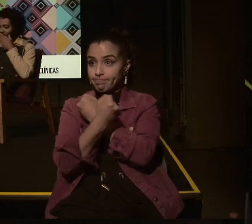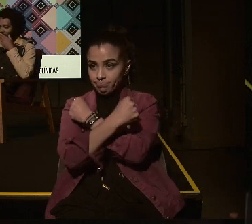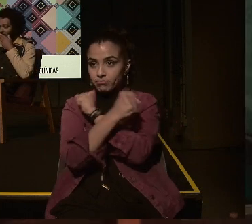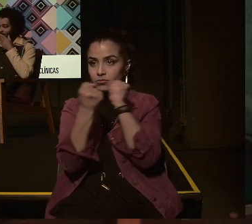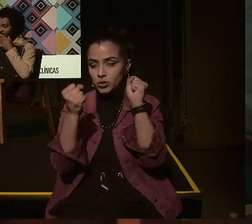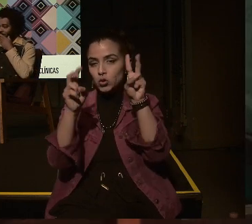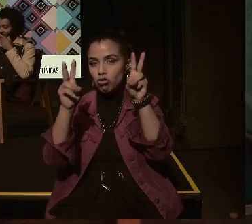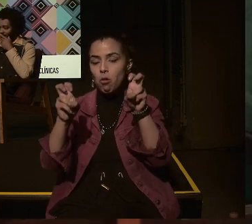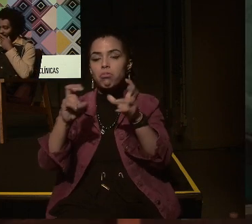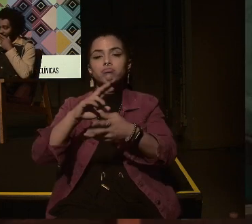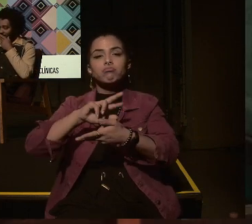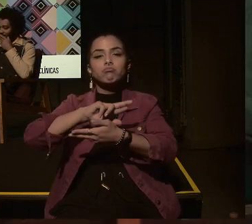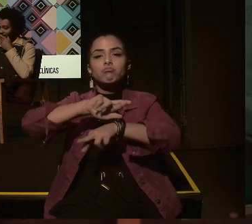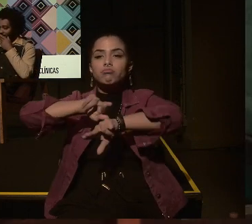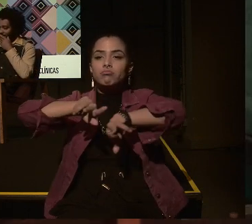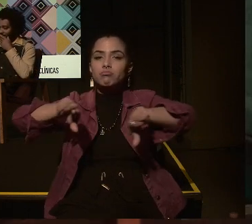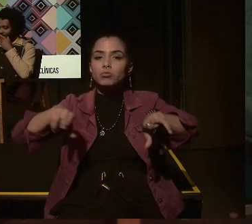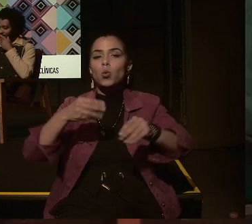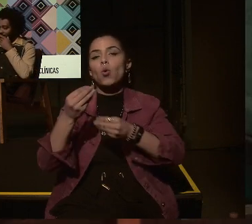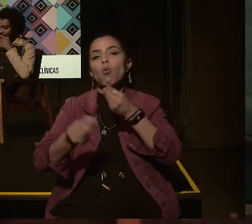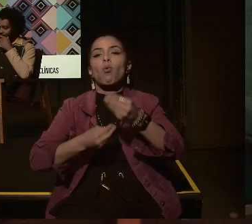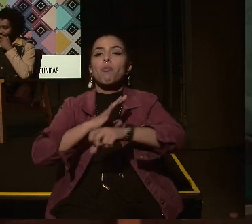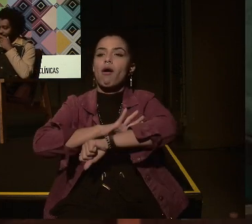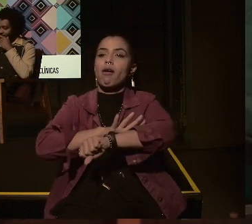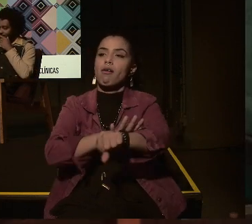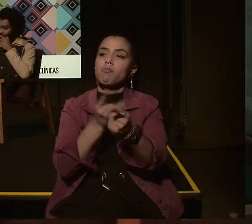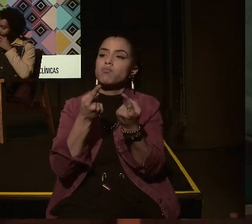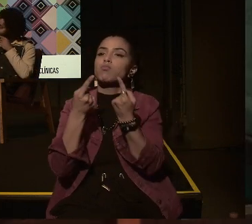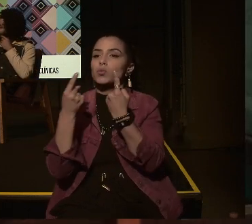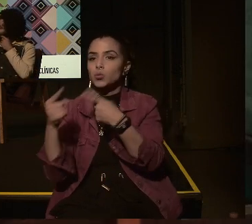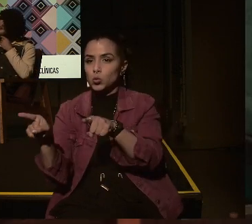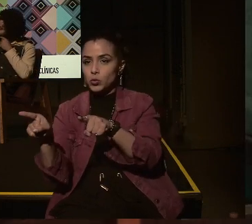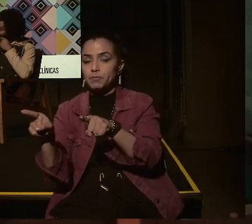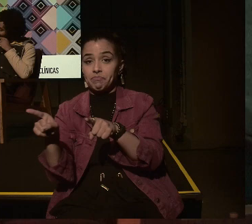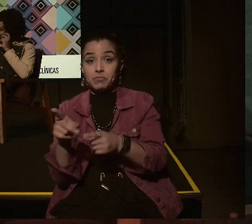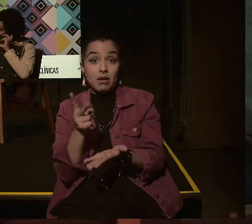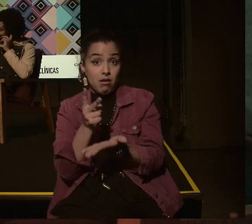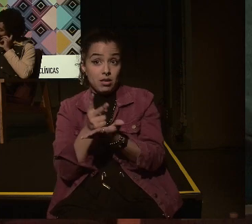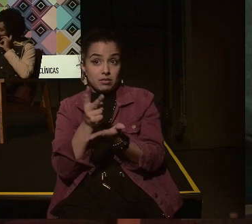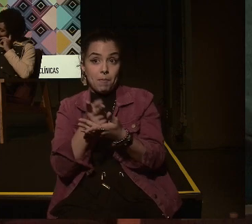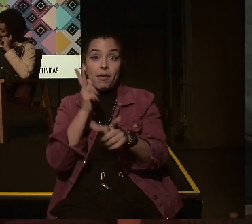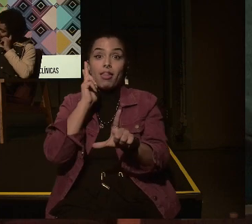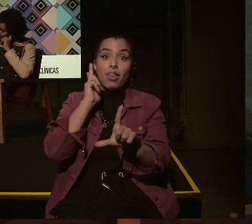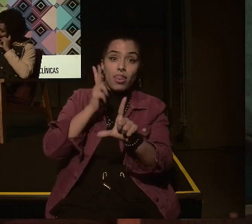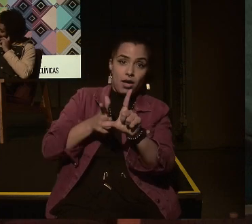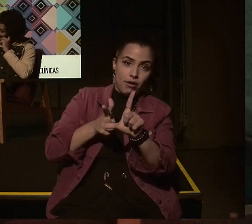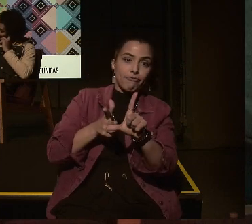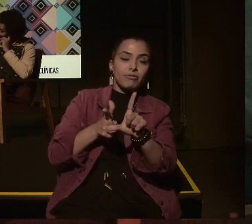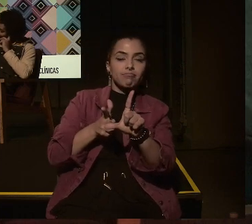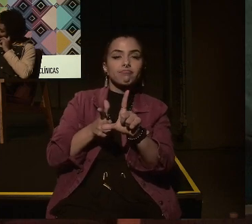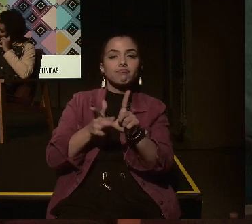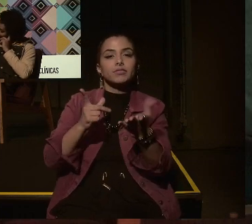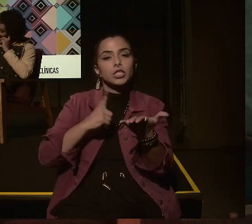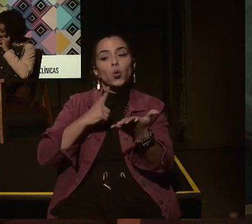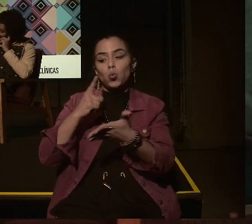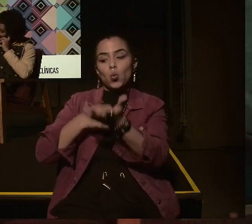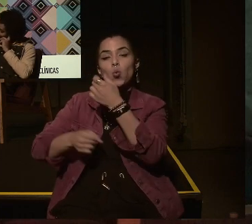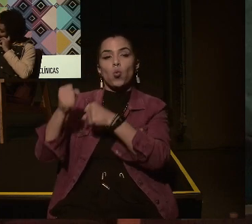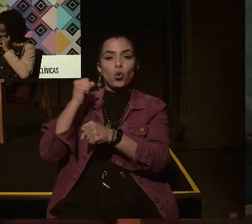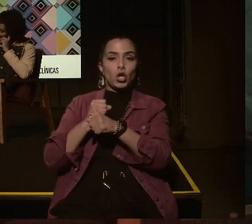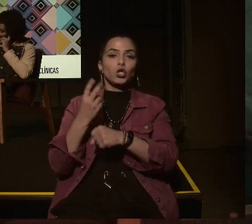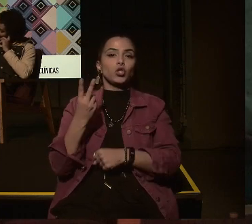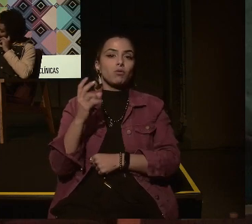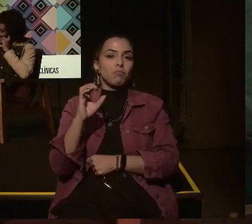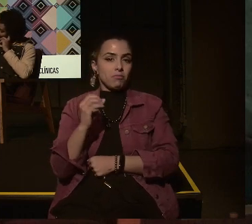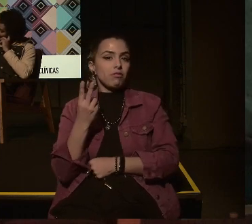de combate ao racismo. E fazíamos essas lives desde meados de 2020, e